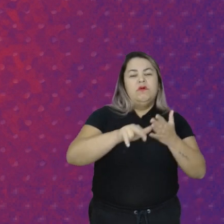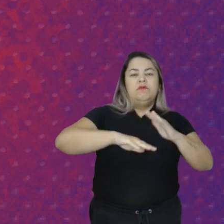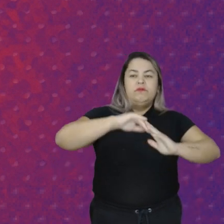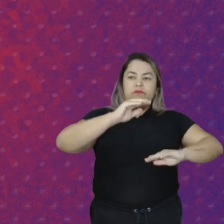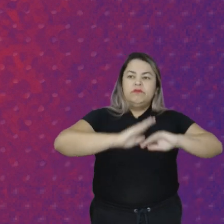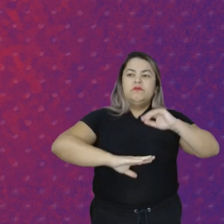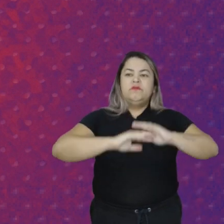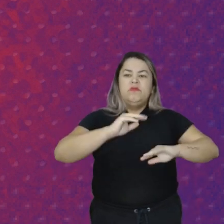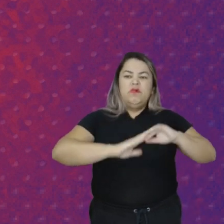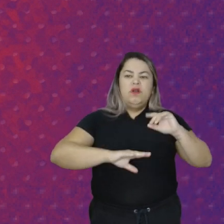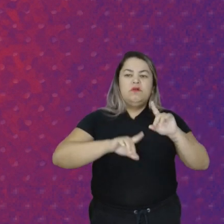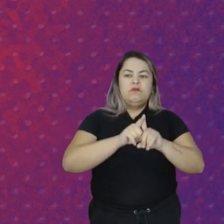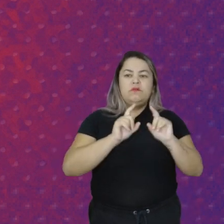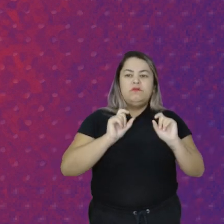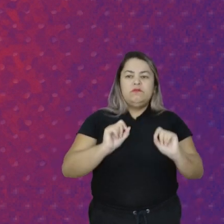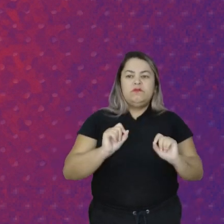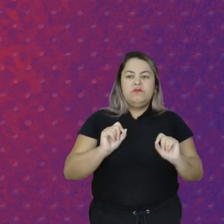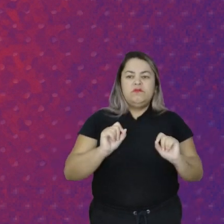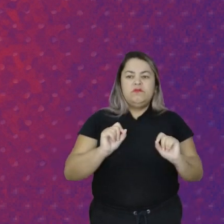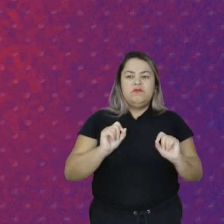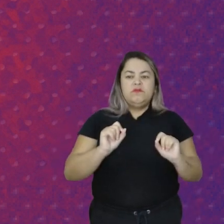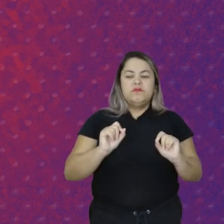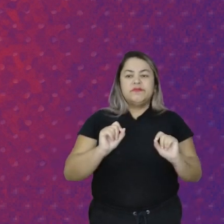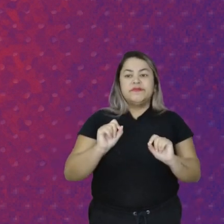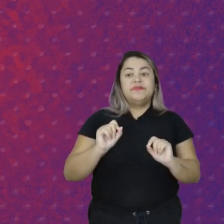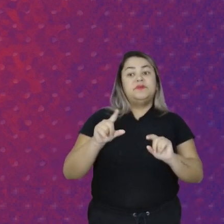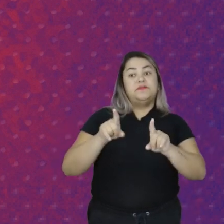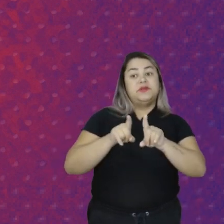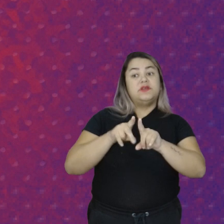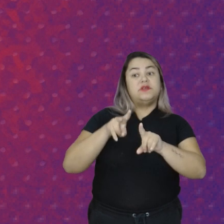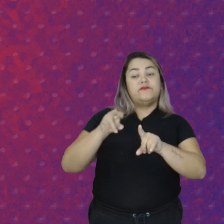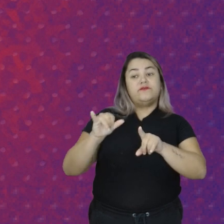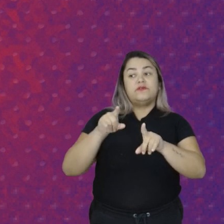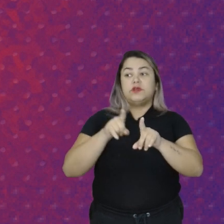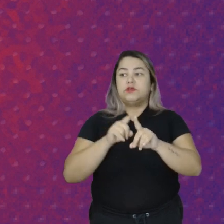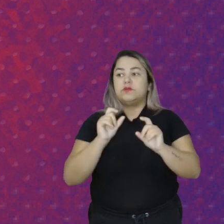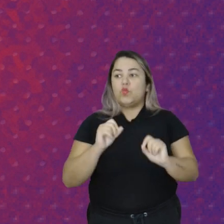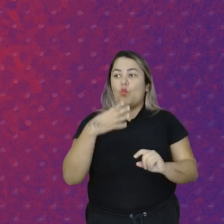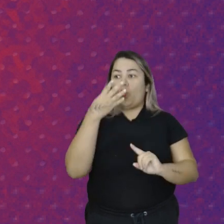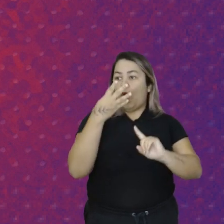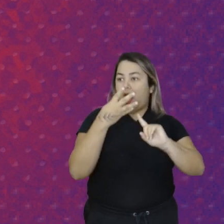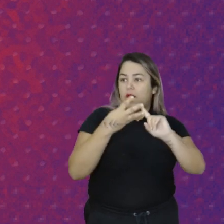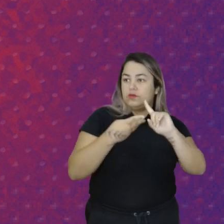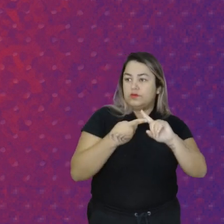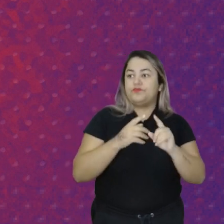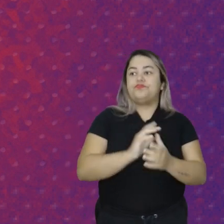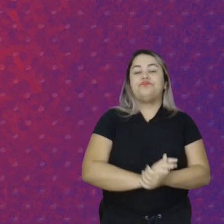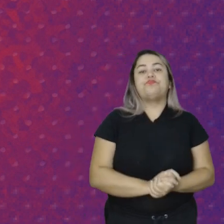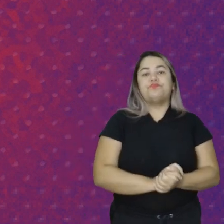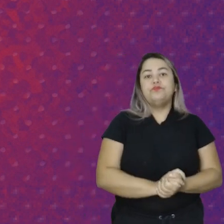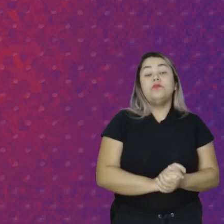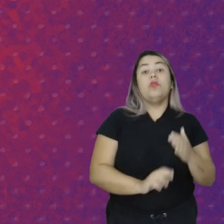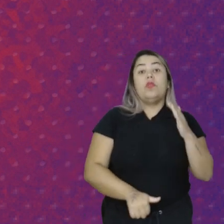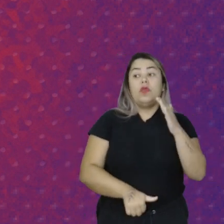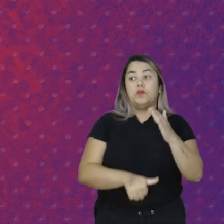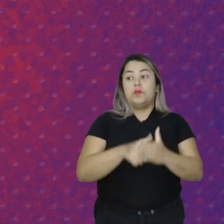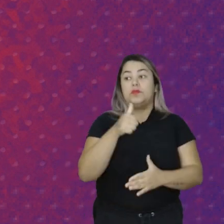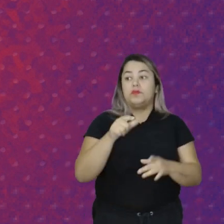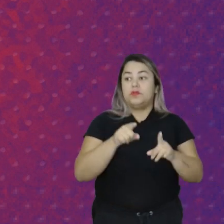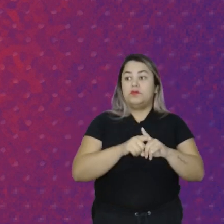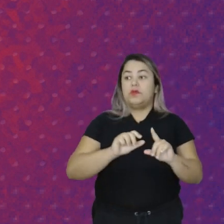abordagem interdisciplinar e que deve levar em conta 4 dimensões. Então, primeira dimensão